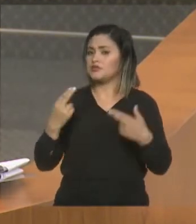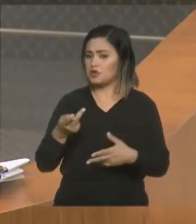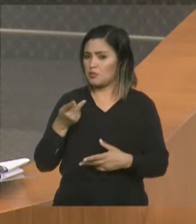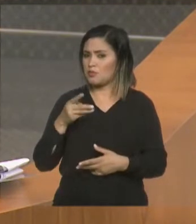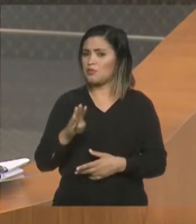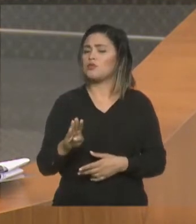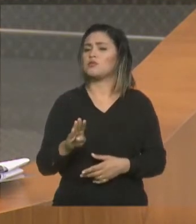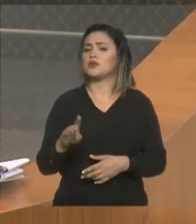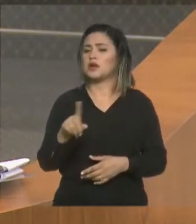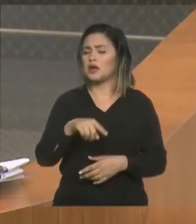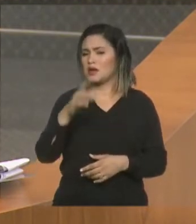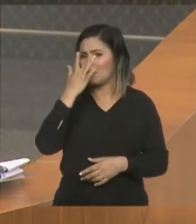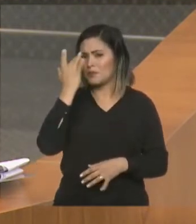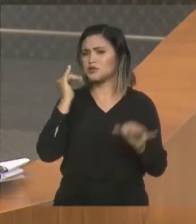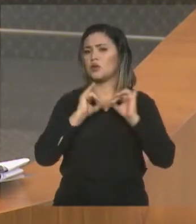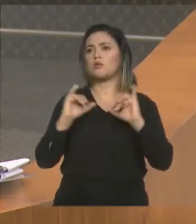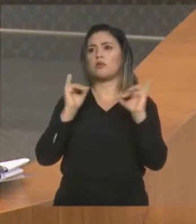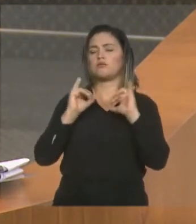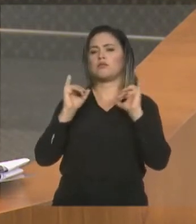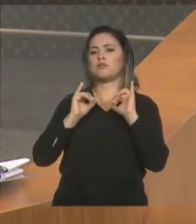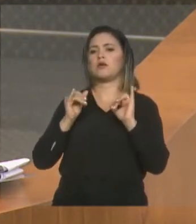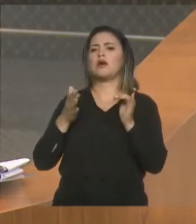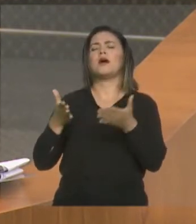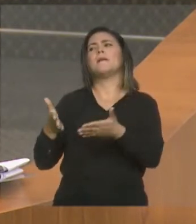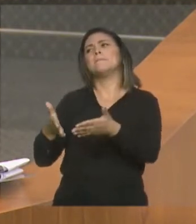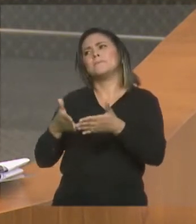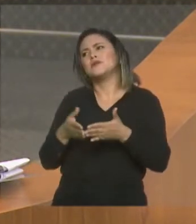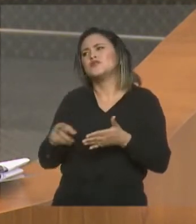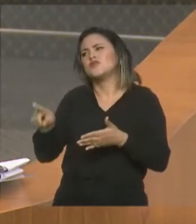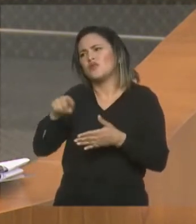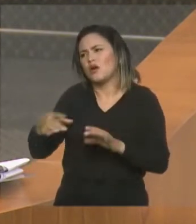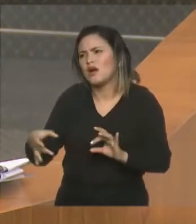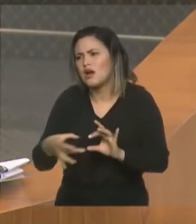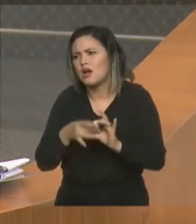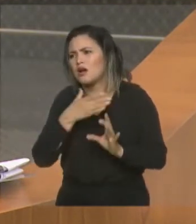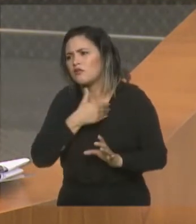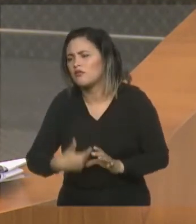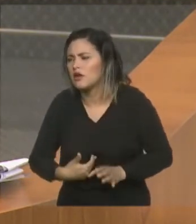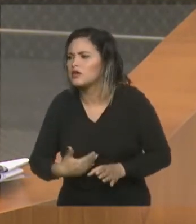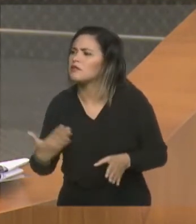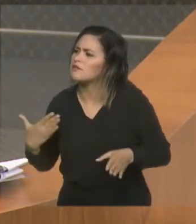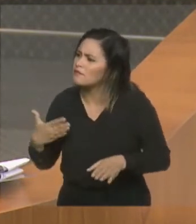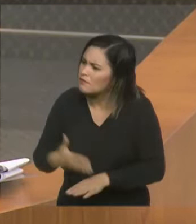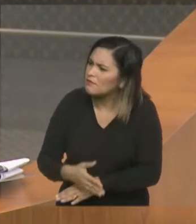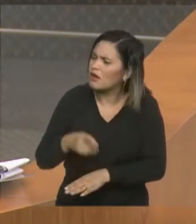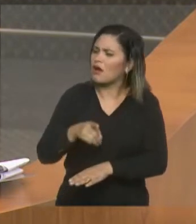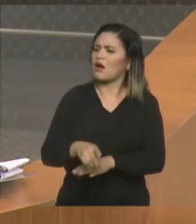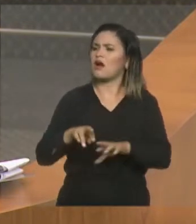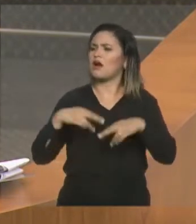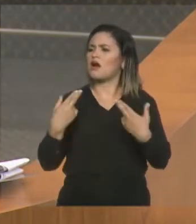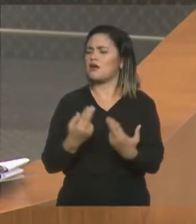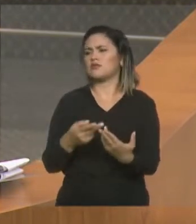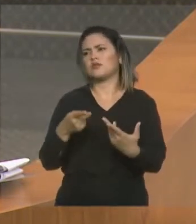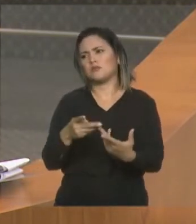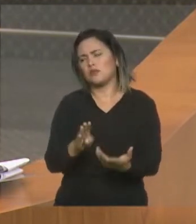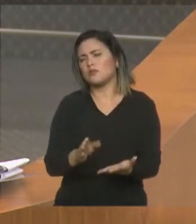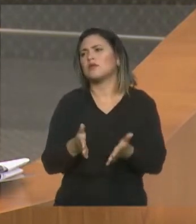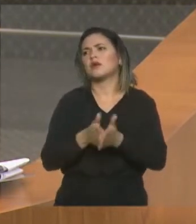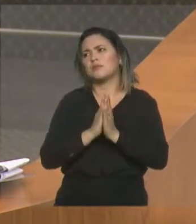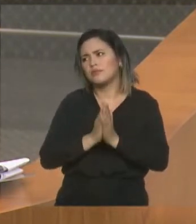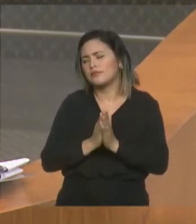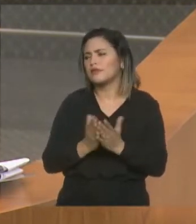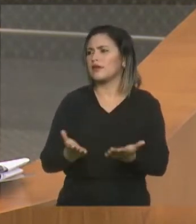isso. E queria que os colegas de governo participassem. Senhores, a situação é tão grave que tem uma senhora de